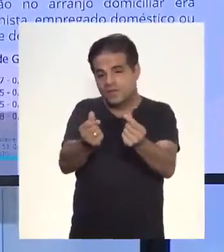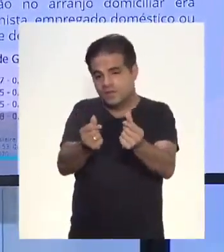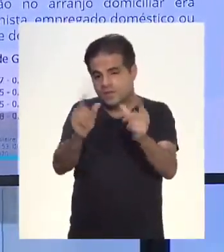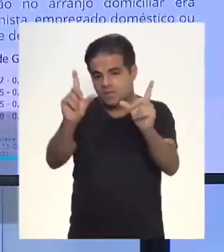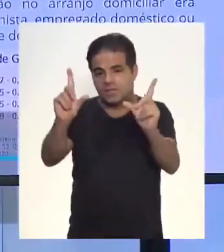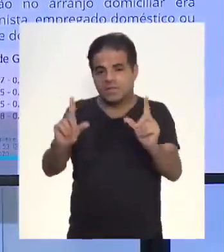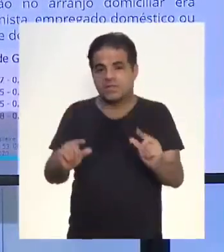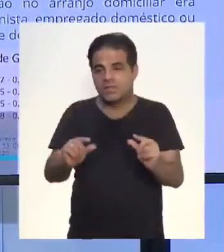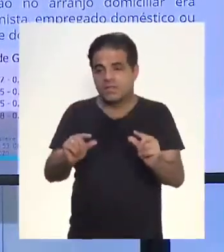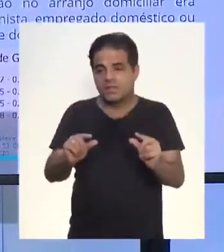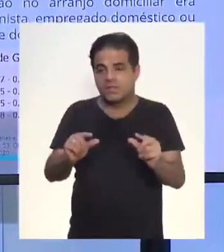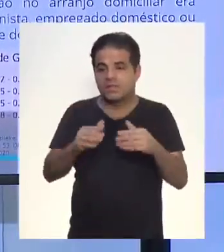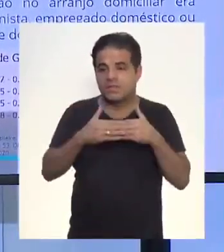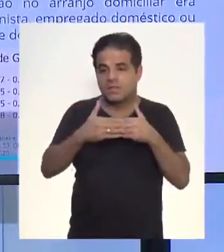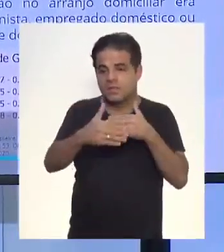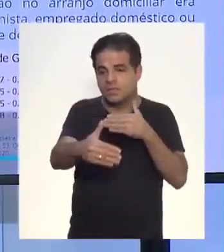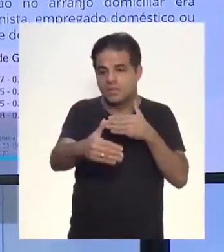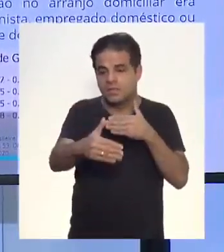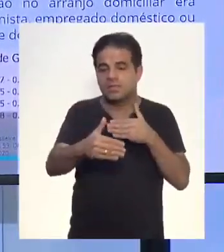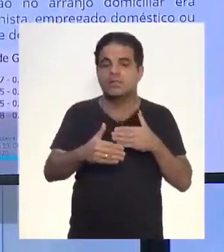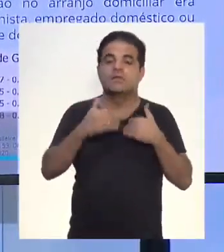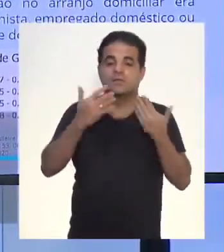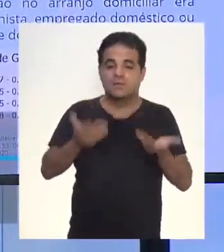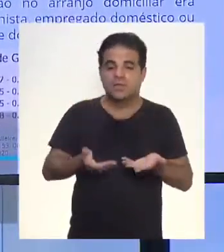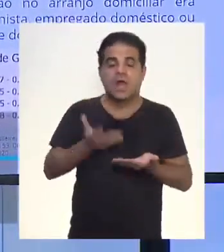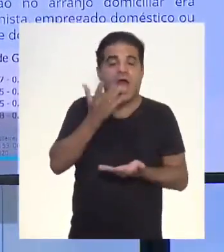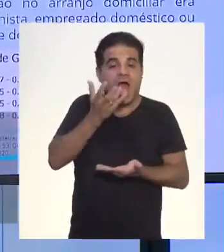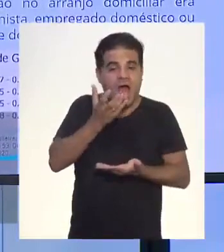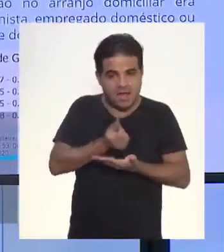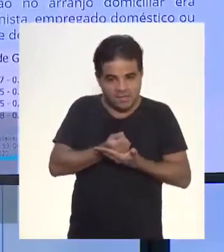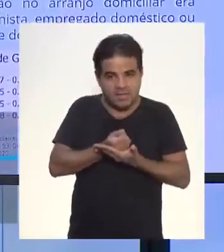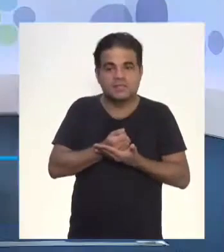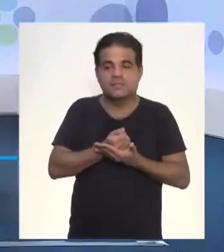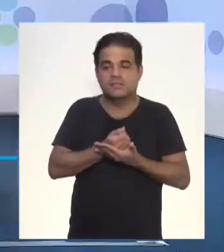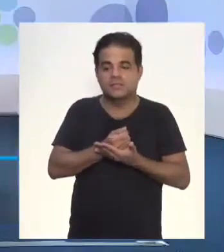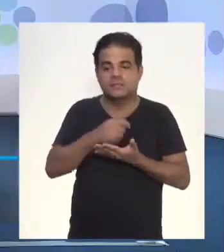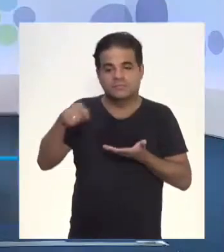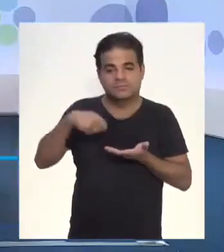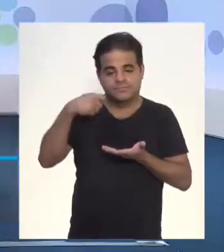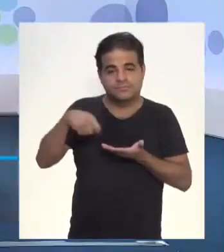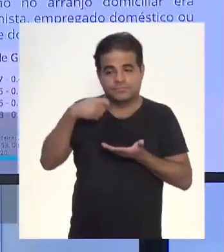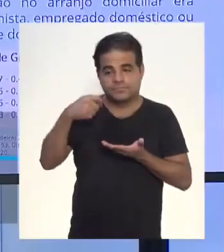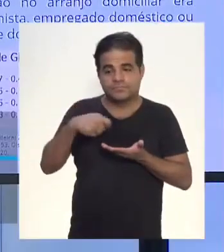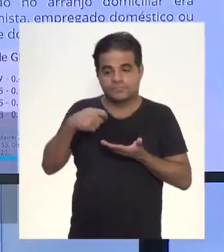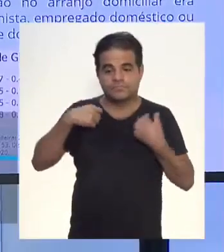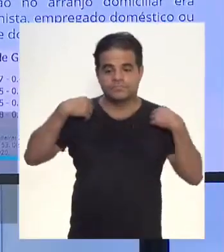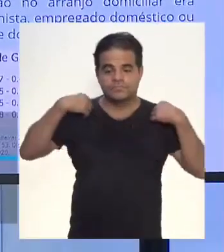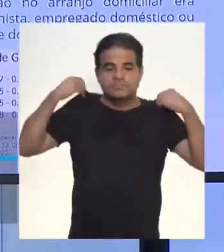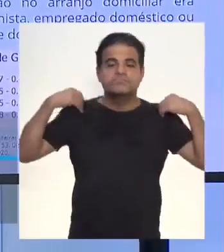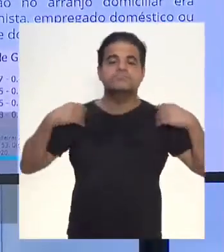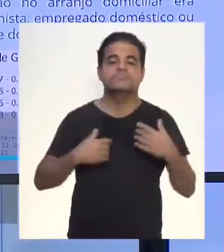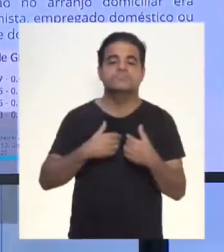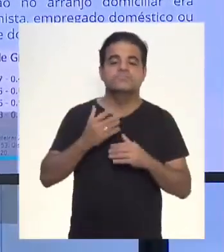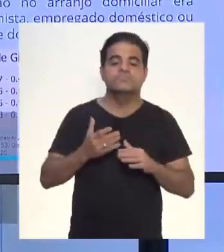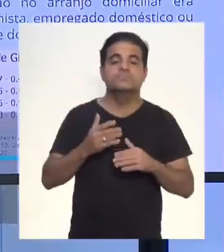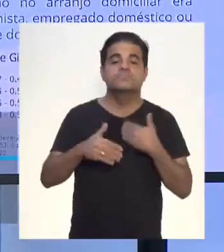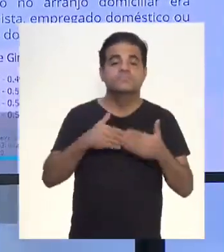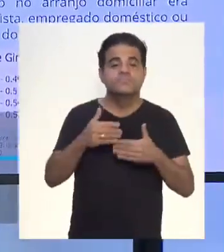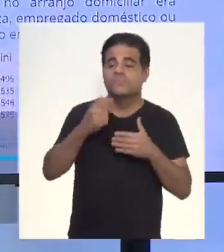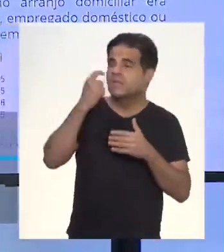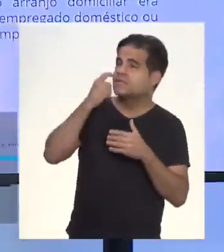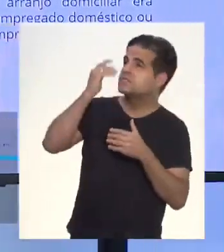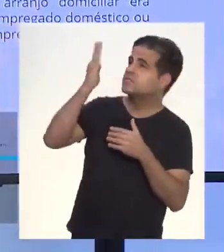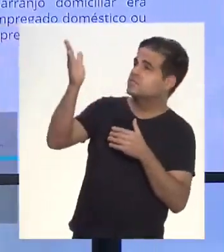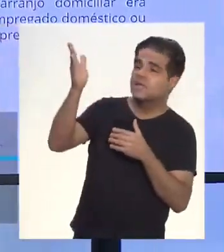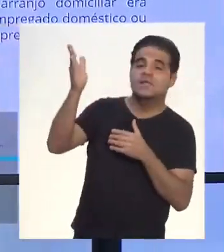as desigualdades estavam assim mais agravadas? Estamos aqui vendo isso, né, em dados. A gente vê